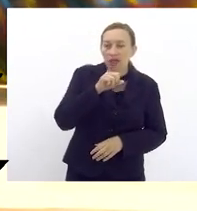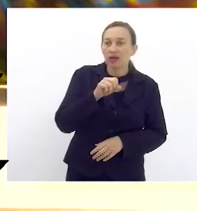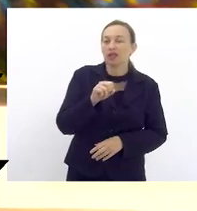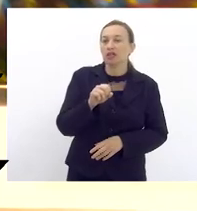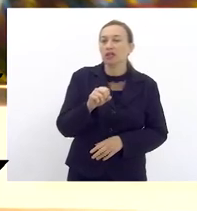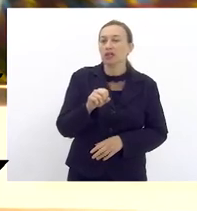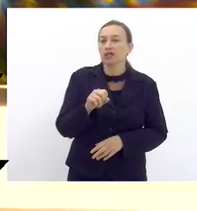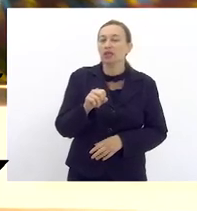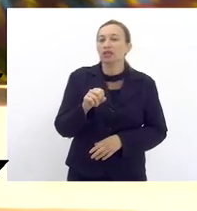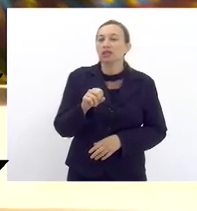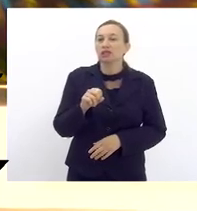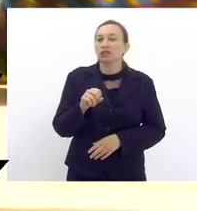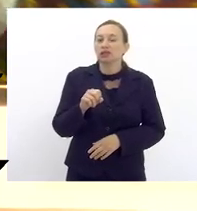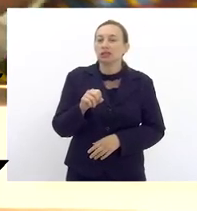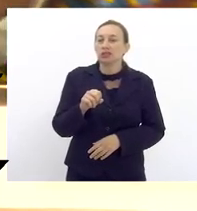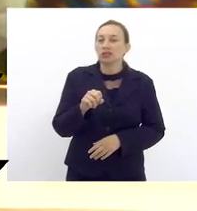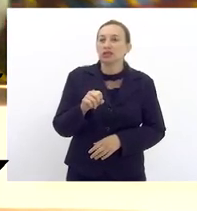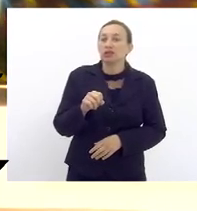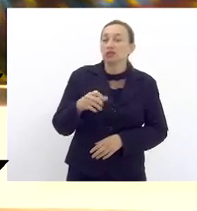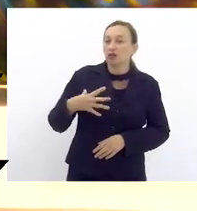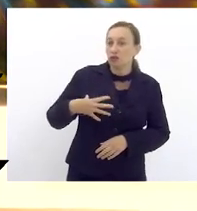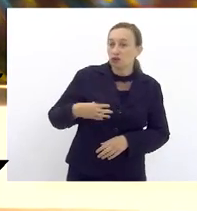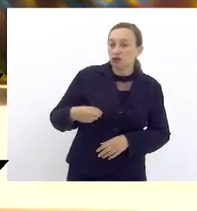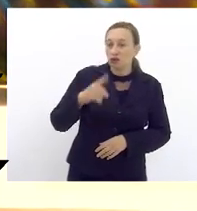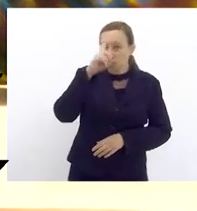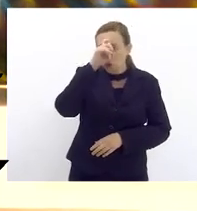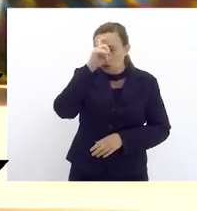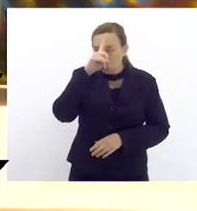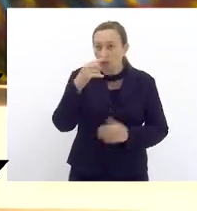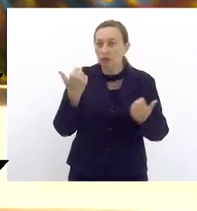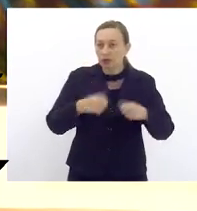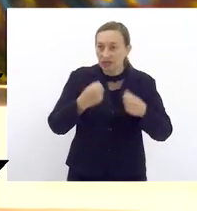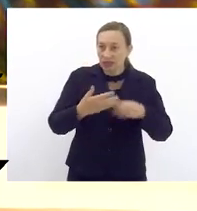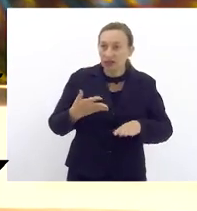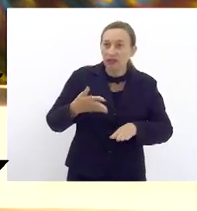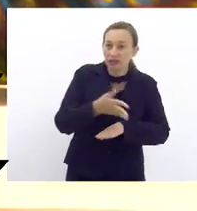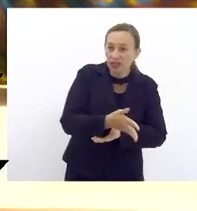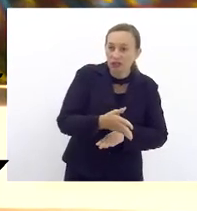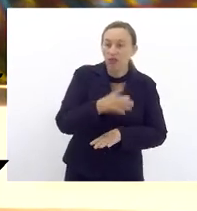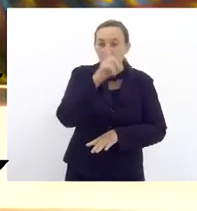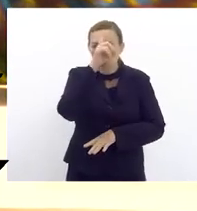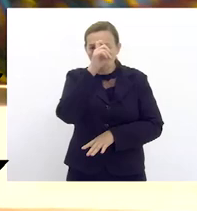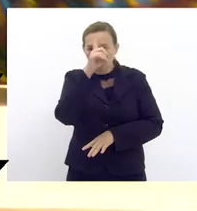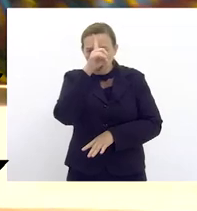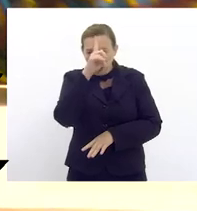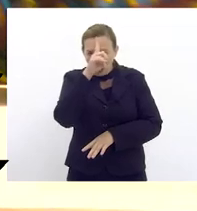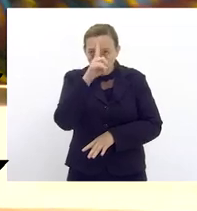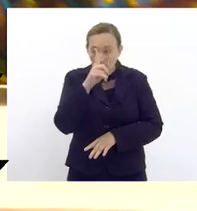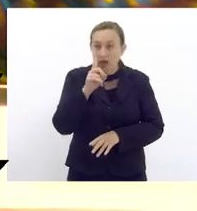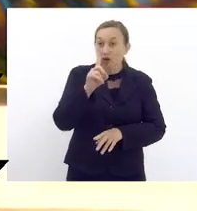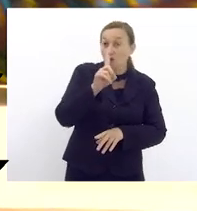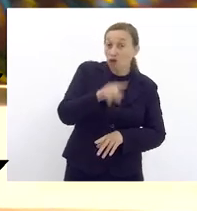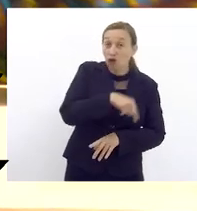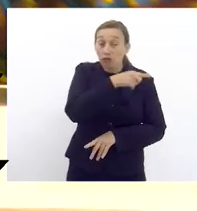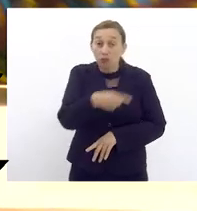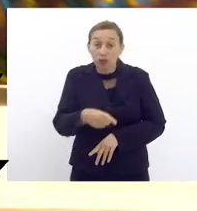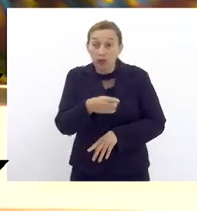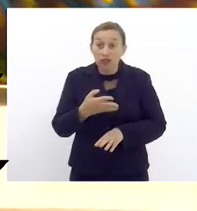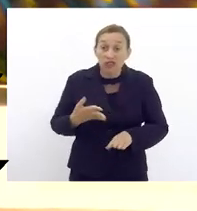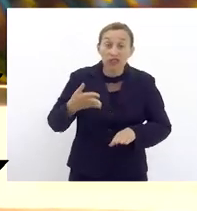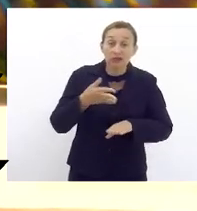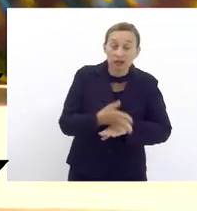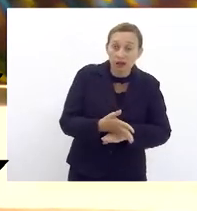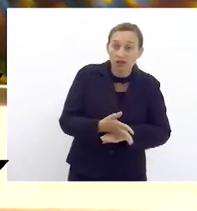aquela mãe de santo que teve o filho internado que ela precisava entrar no hospital onde ela foi proibida de entrar no hospital